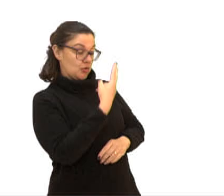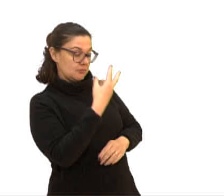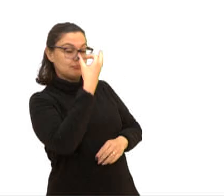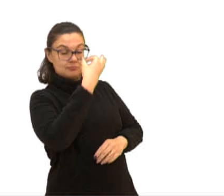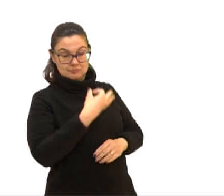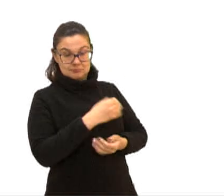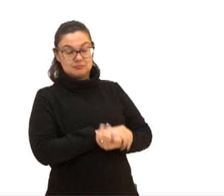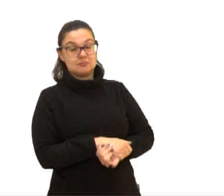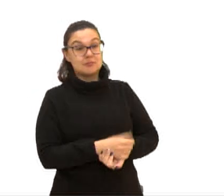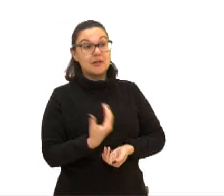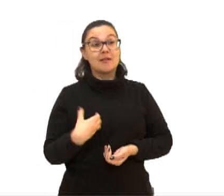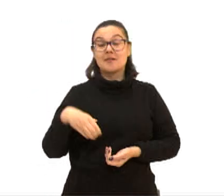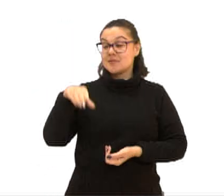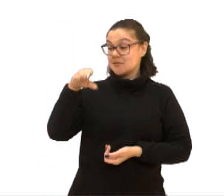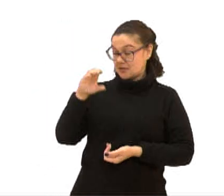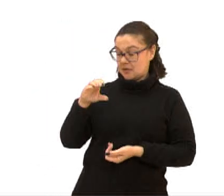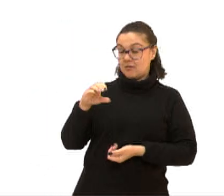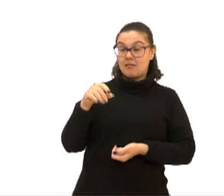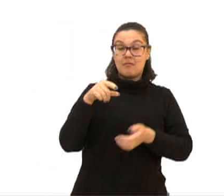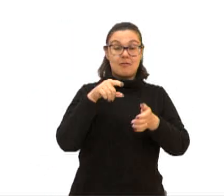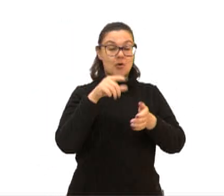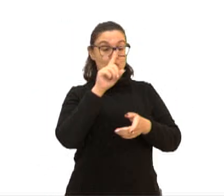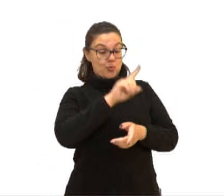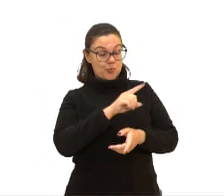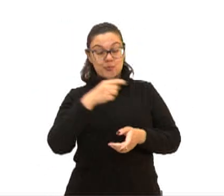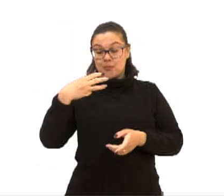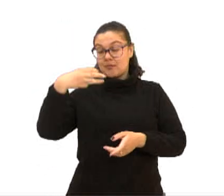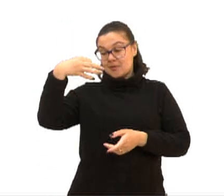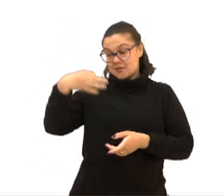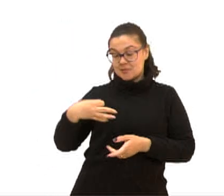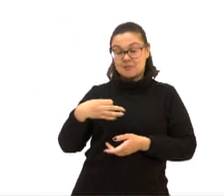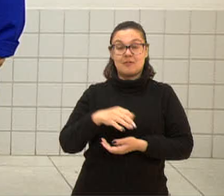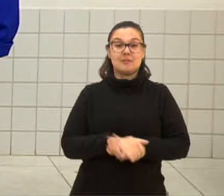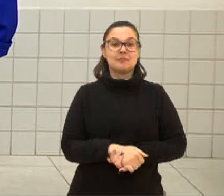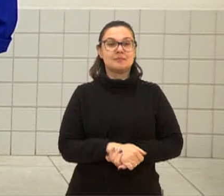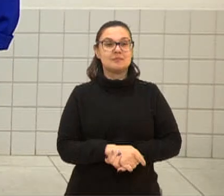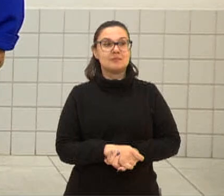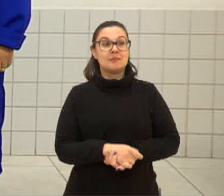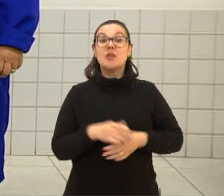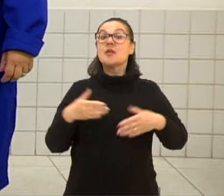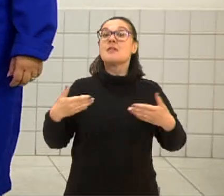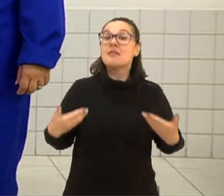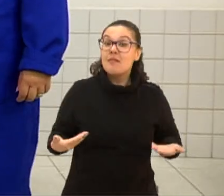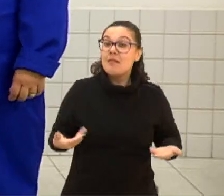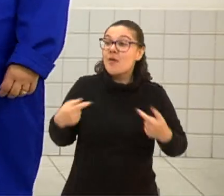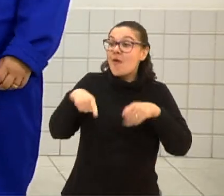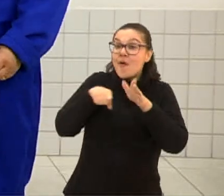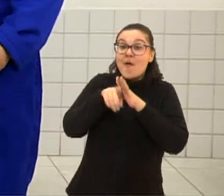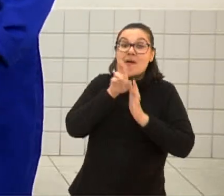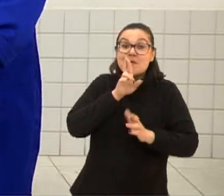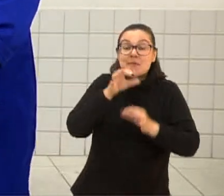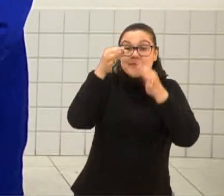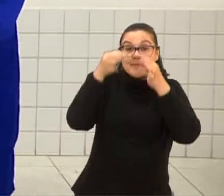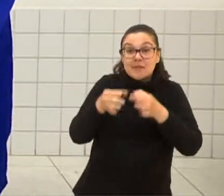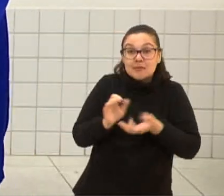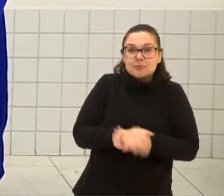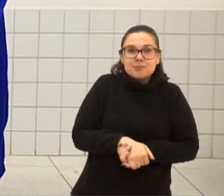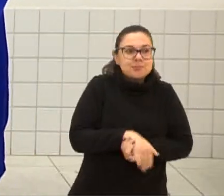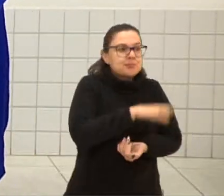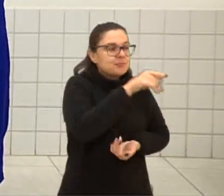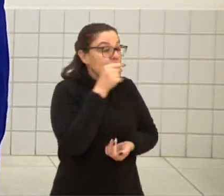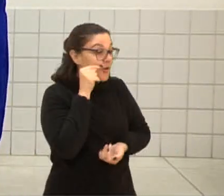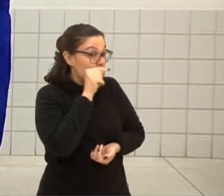alternativa 2 está correta. Letra C, 1 e 3 estão corretas. E aí, qual é a resposta correta? Vamos